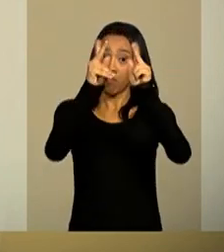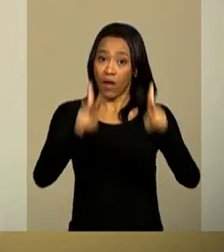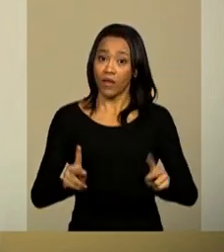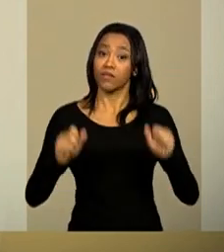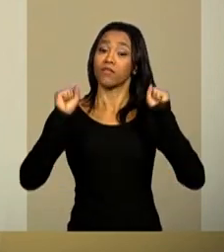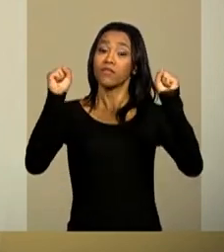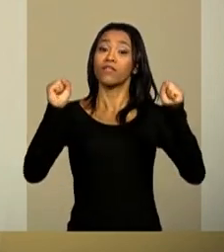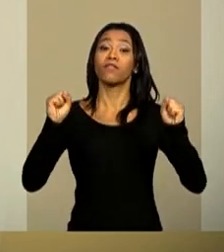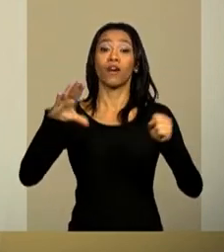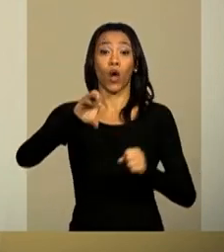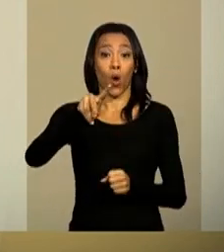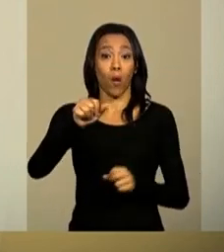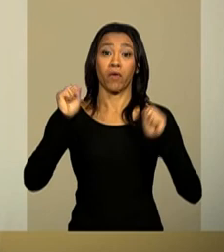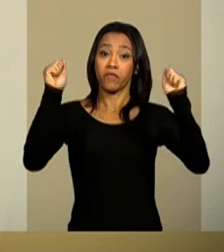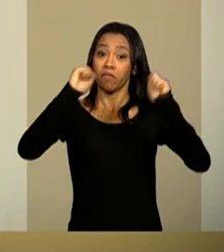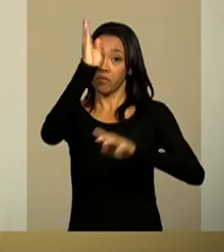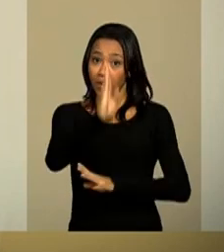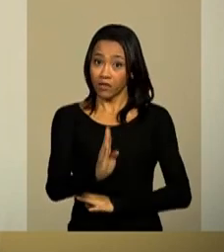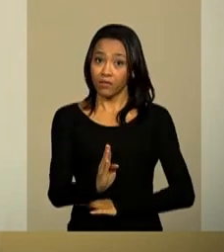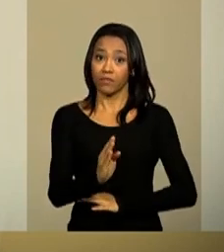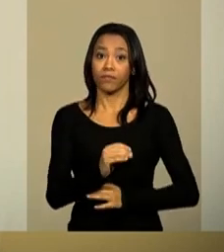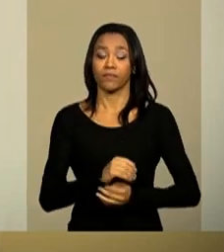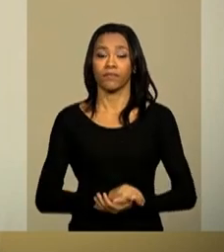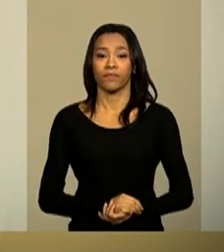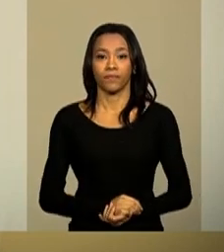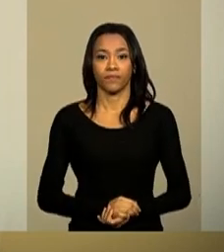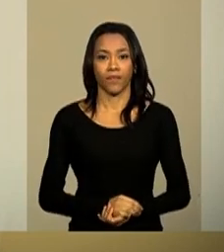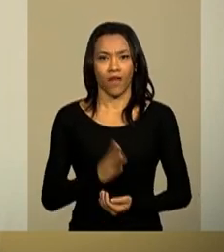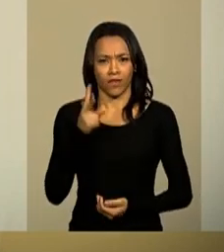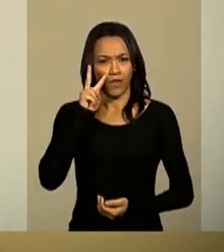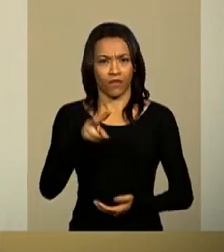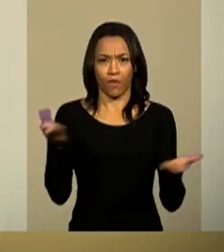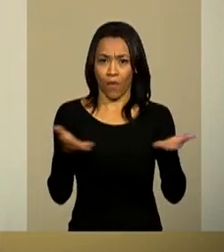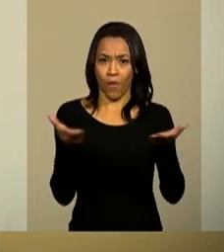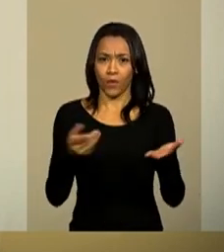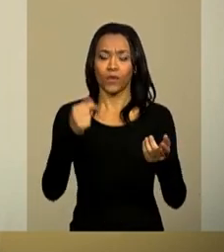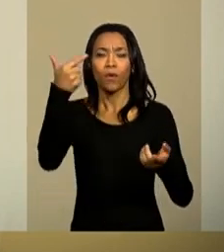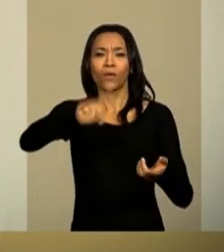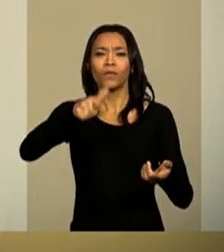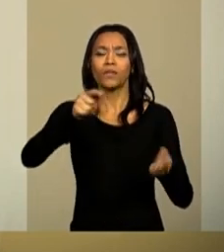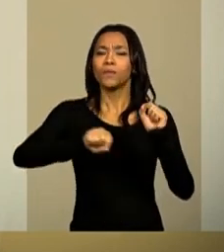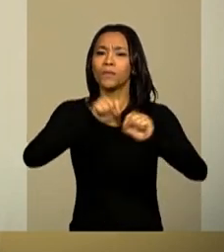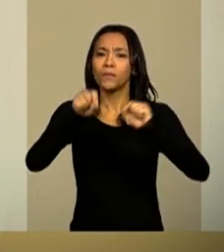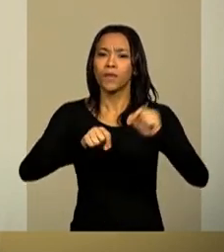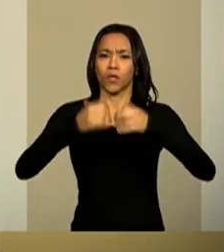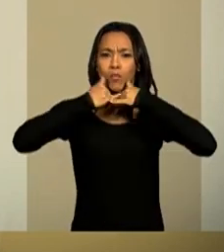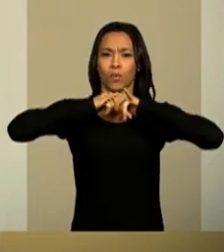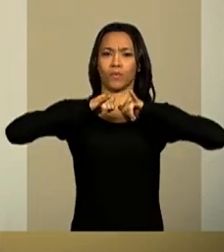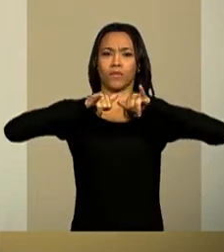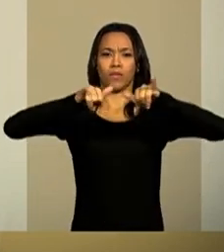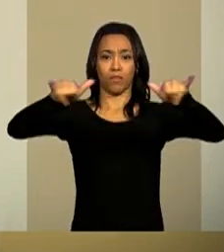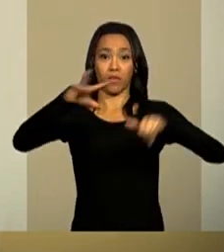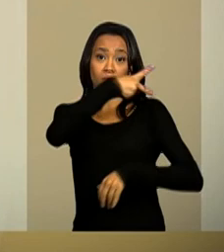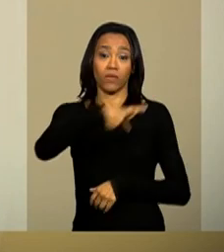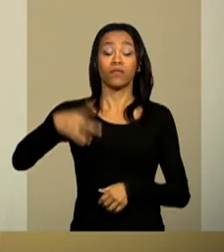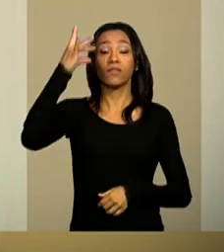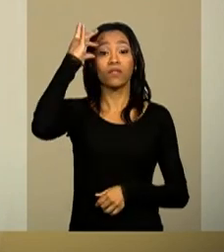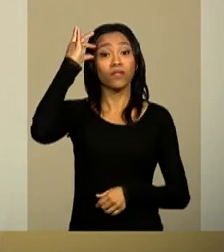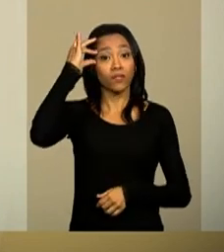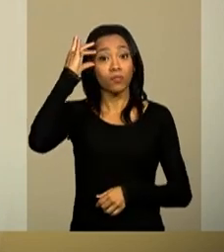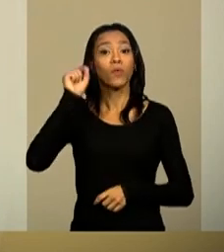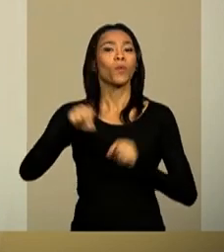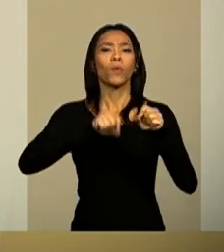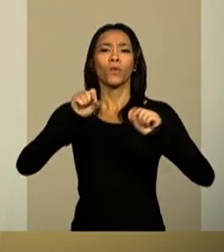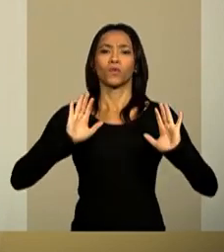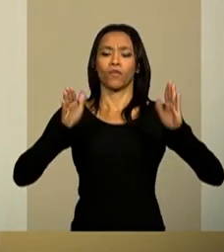a Copa, viva o Brasil. Você acompanhou aqui no Café com a Presidenta a reapresentação do pronunciamento da presidenta Dilma Rousseff